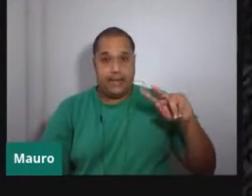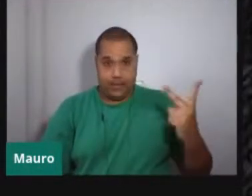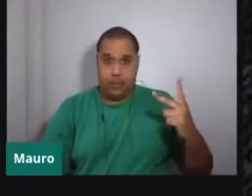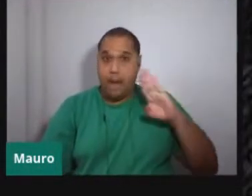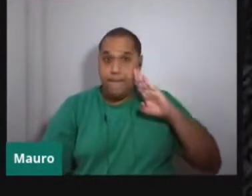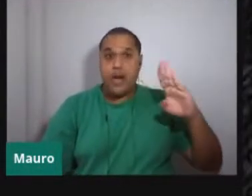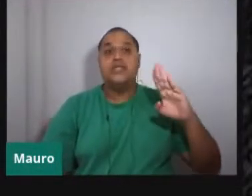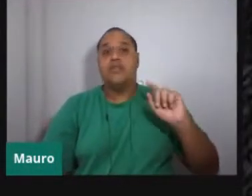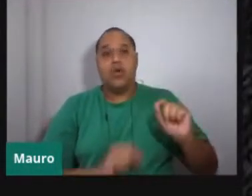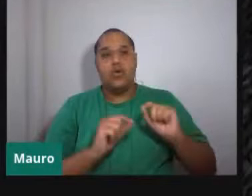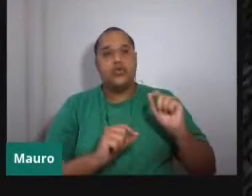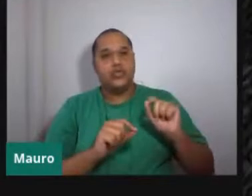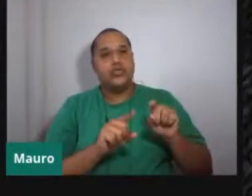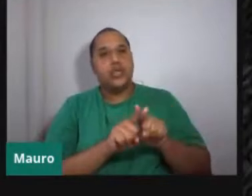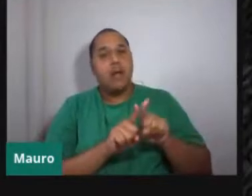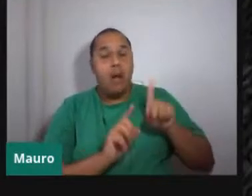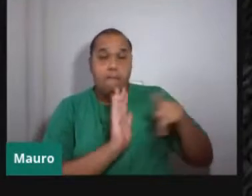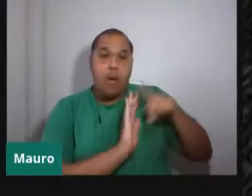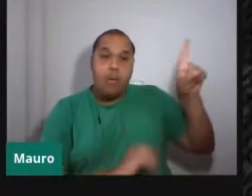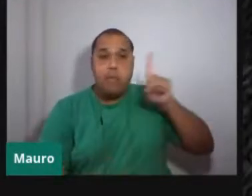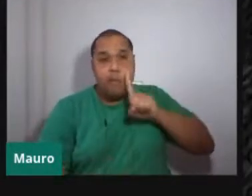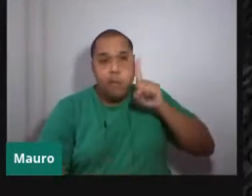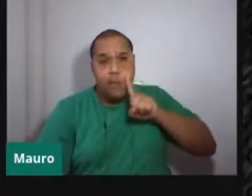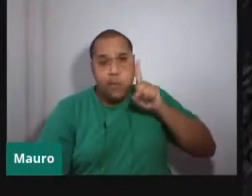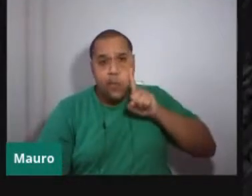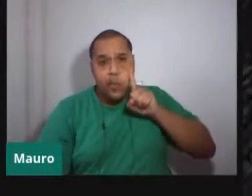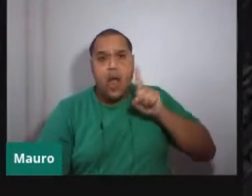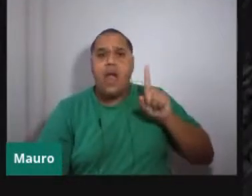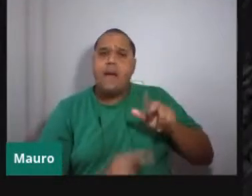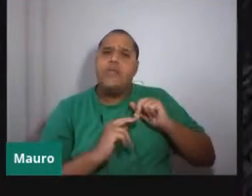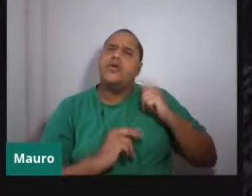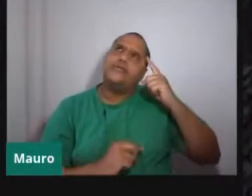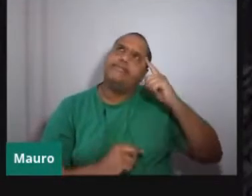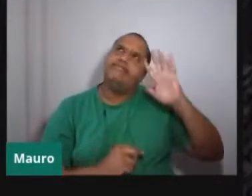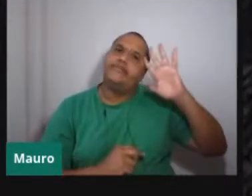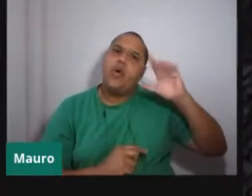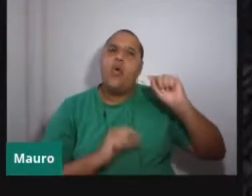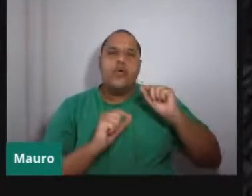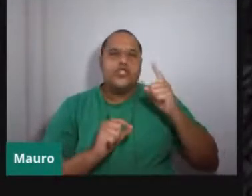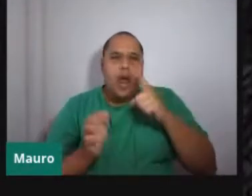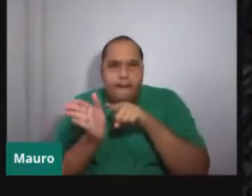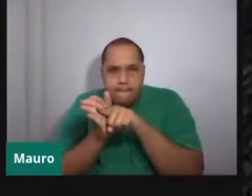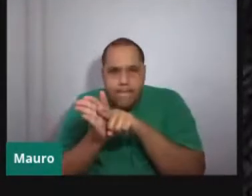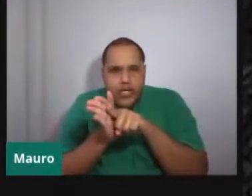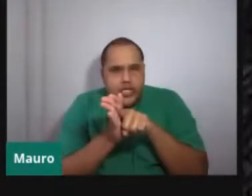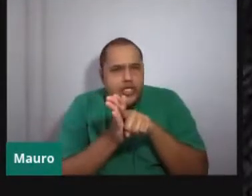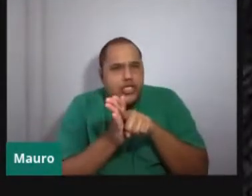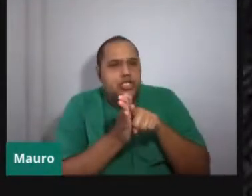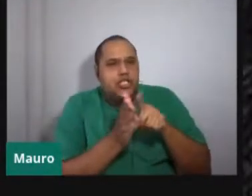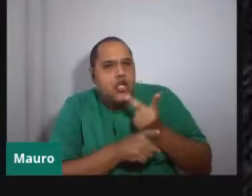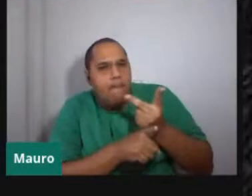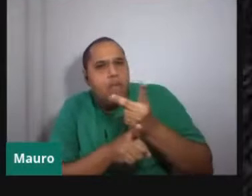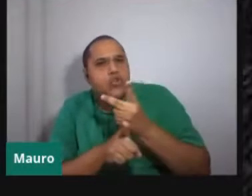agências de financiamento do mundo, é uma agência americana, e eles estão com essa ideia, então, de procurar biomarcadores, que seria encontrar uma